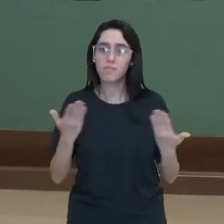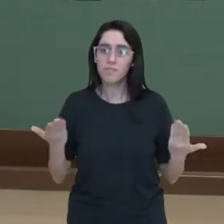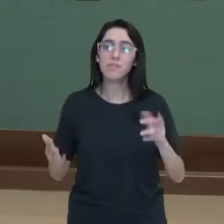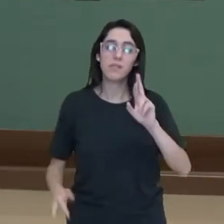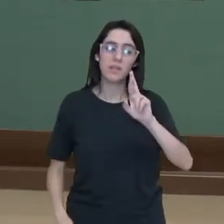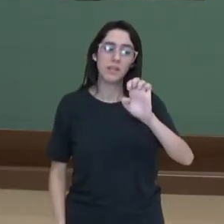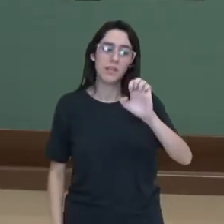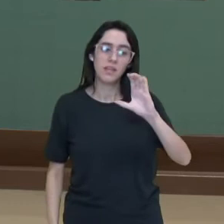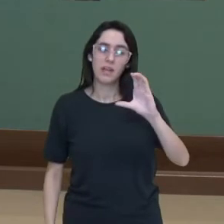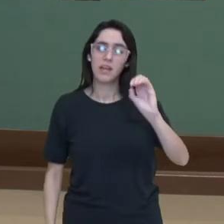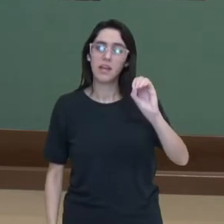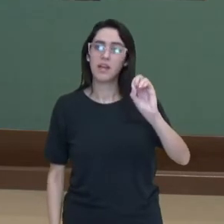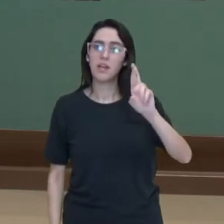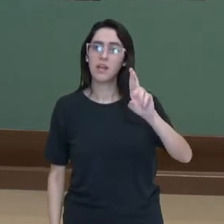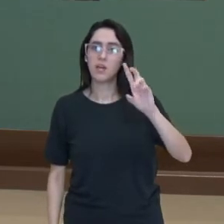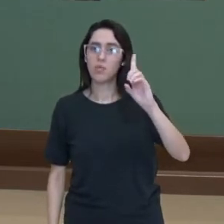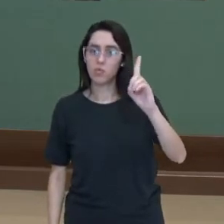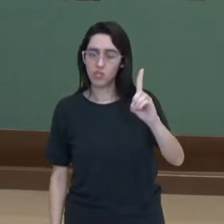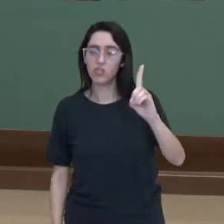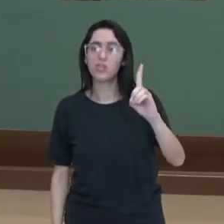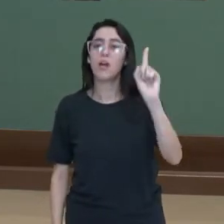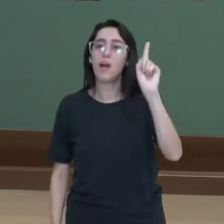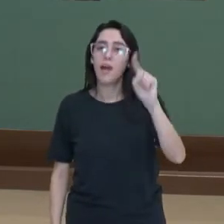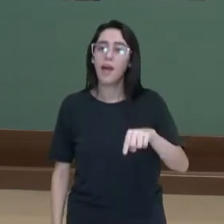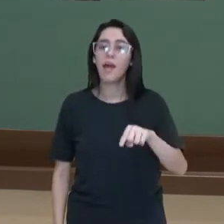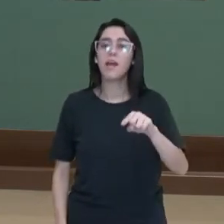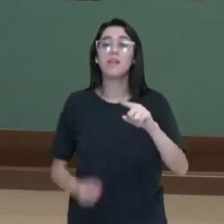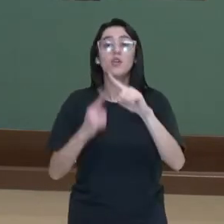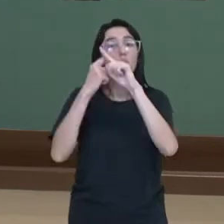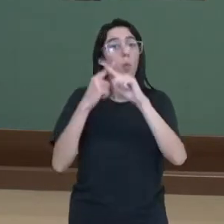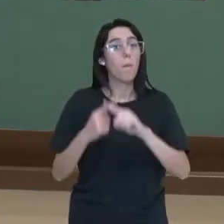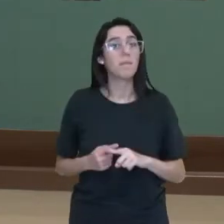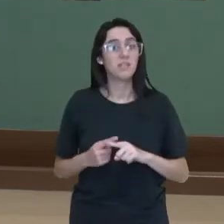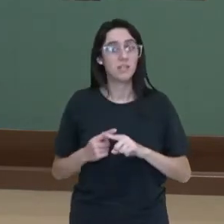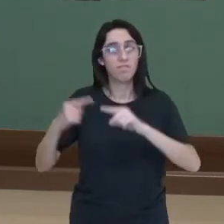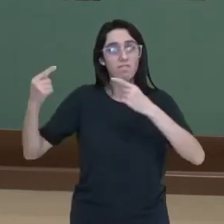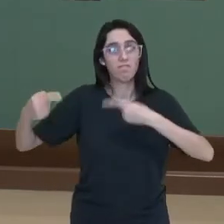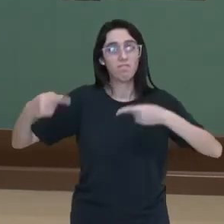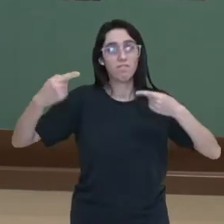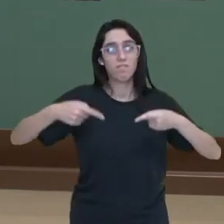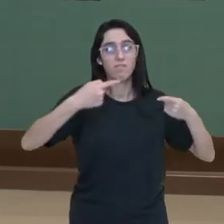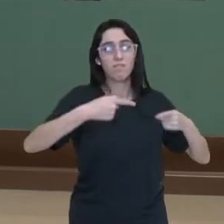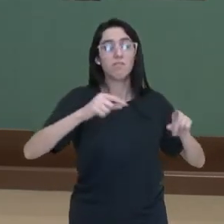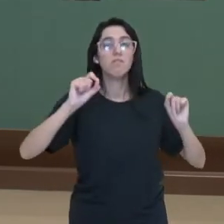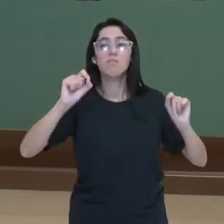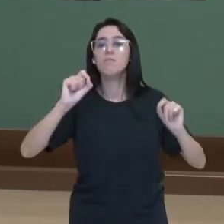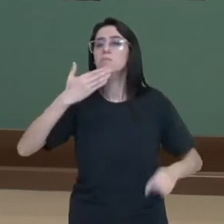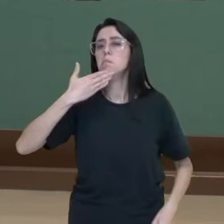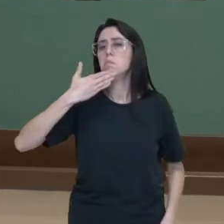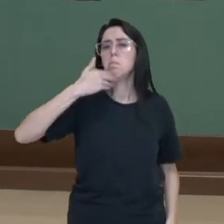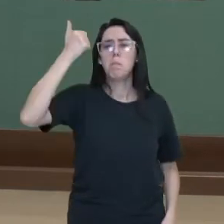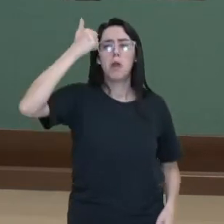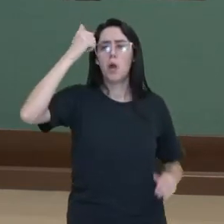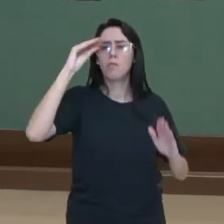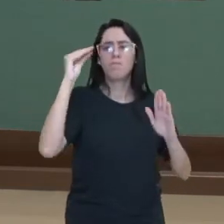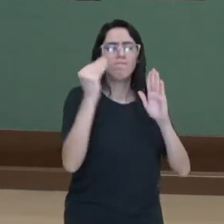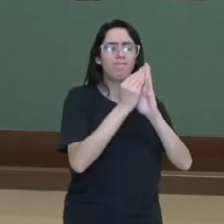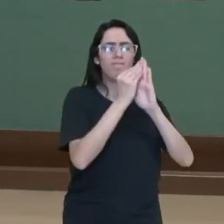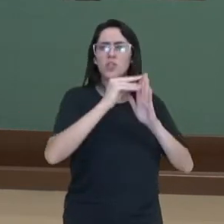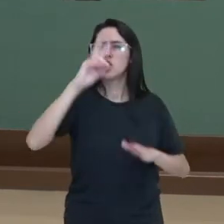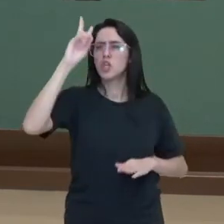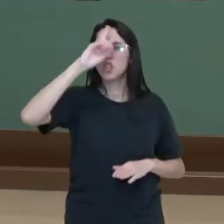ele está relacionado com a competição. Então a melhor marca que na história